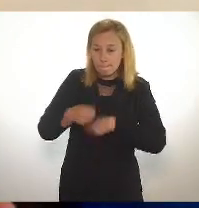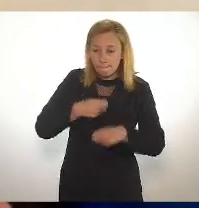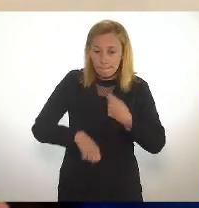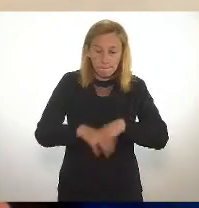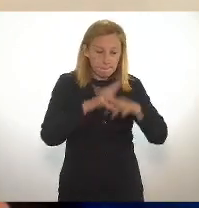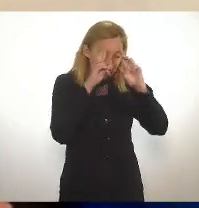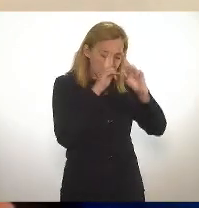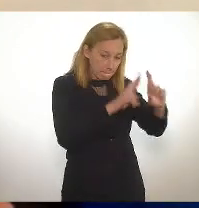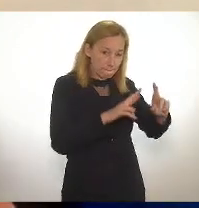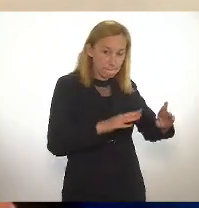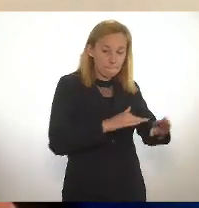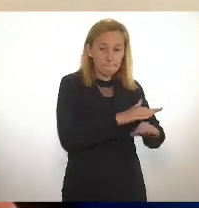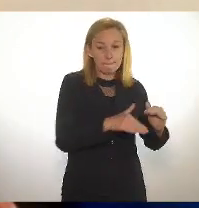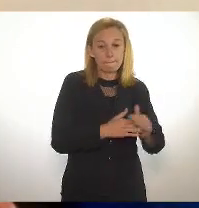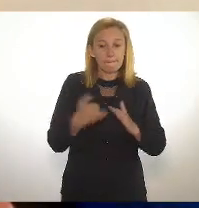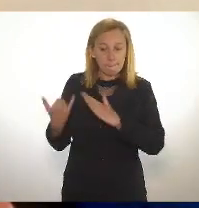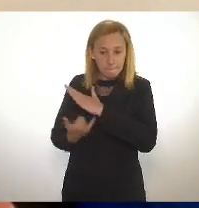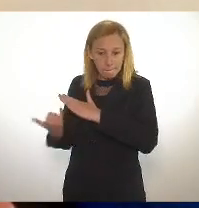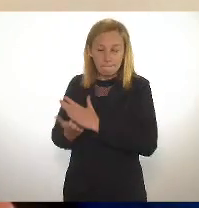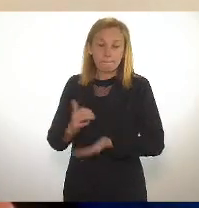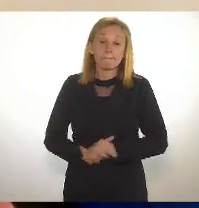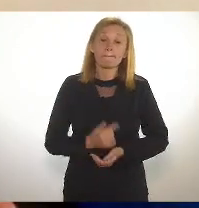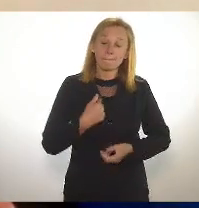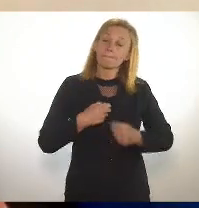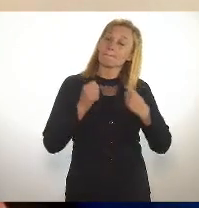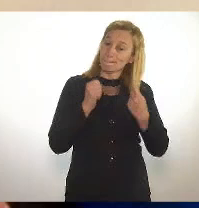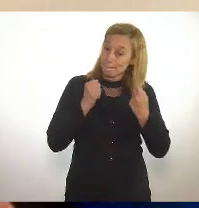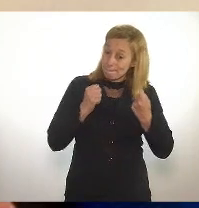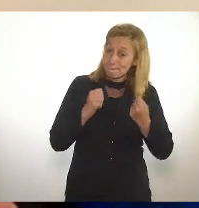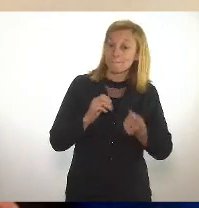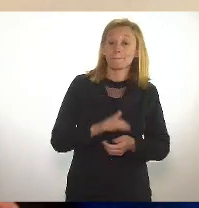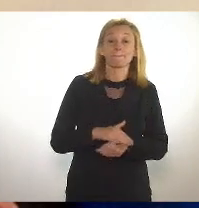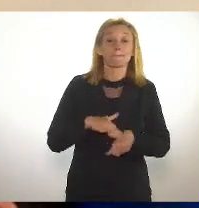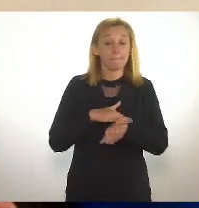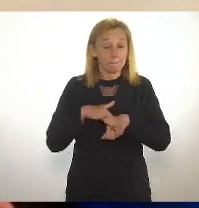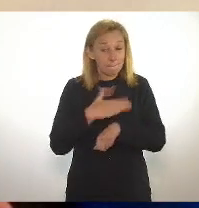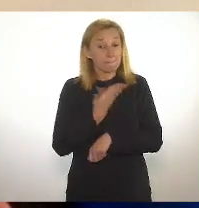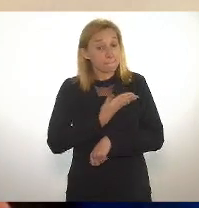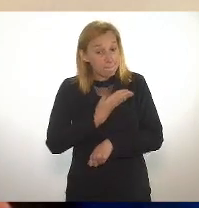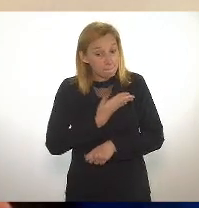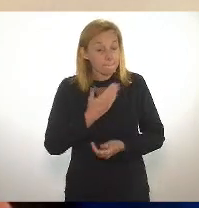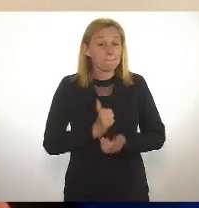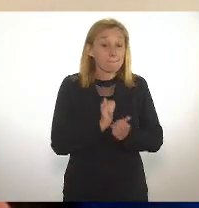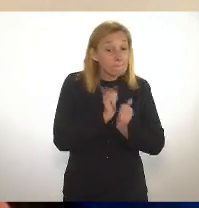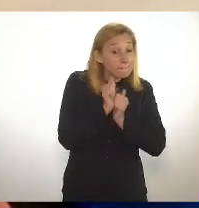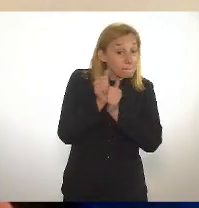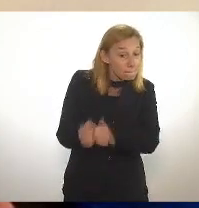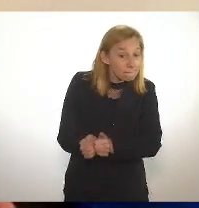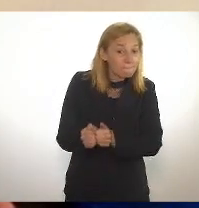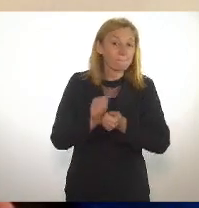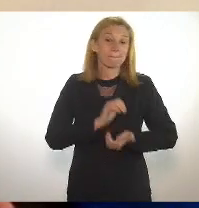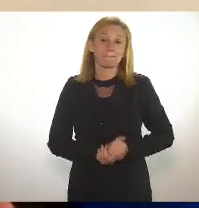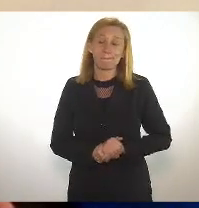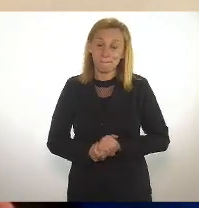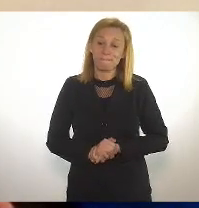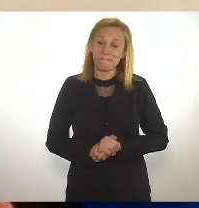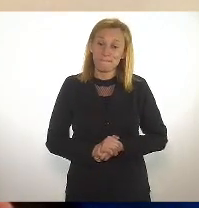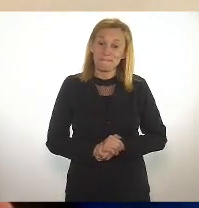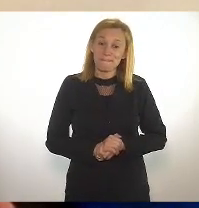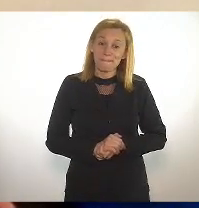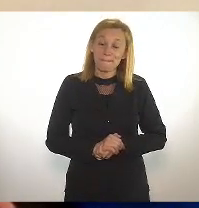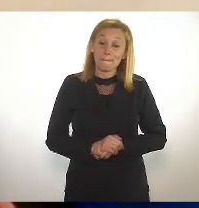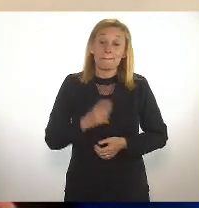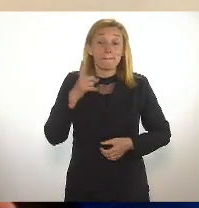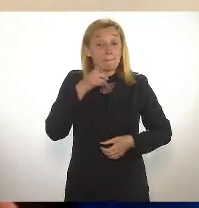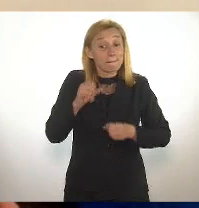as instituições. Então, assim, também estou muito na torcida, conversando muito com meus amigos, acompanhando um dia